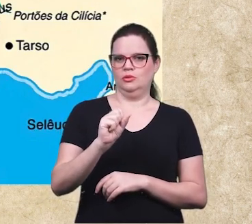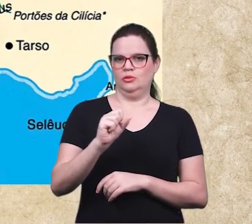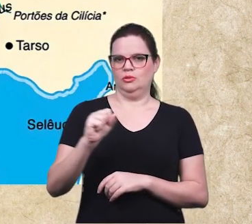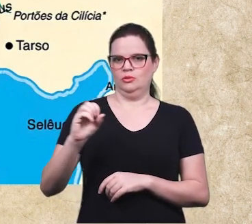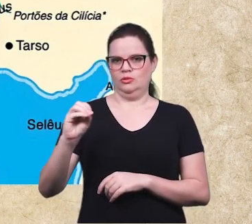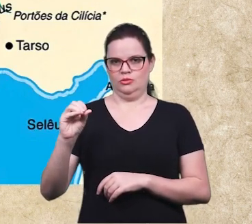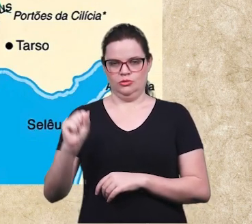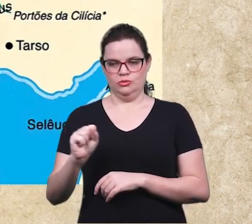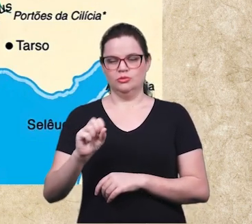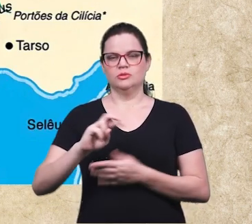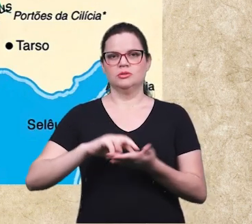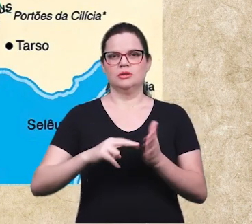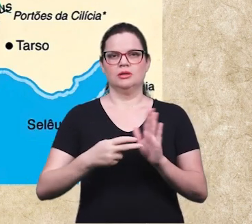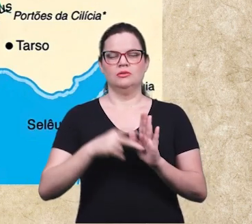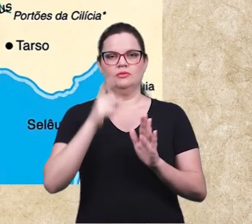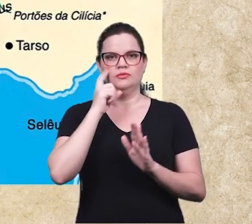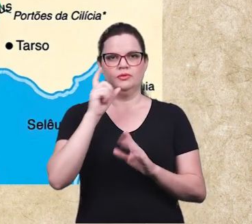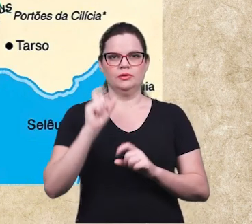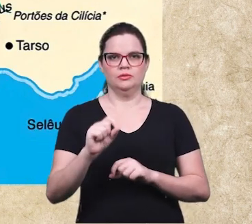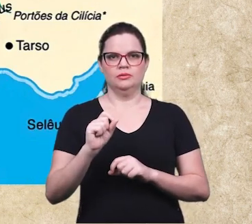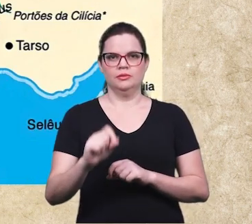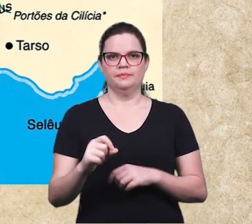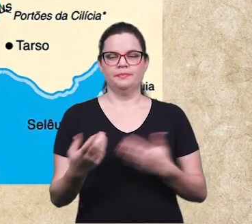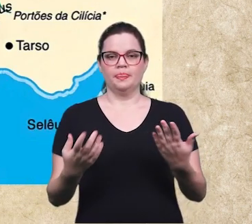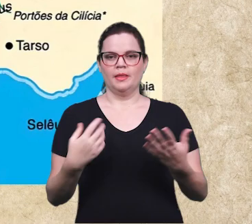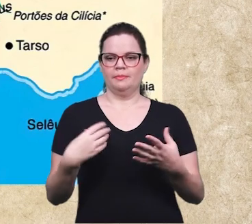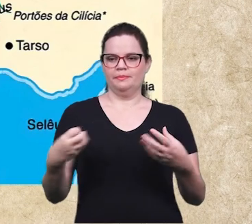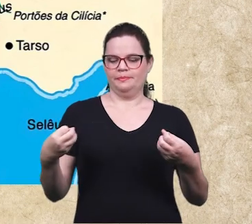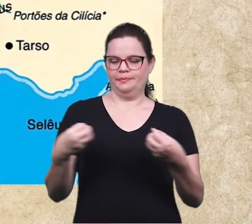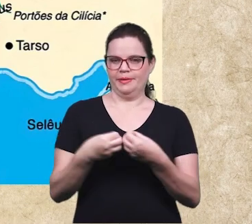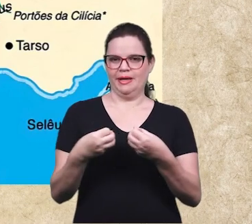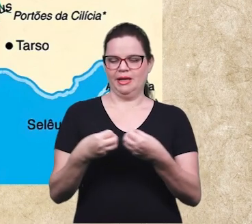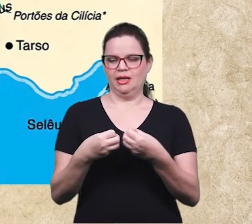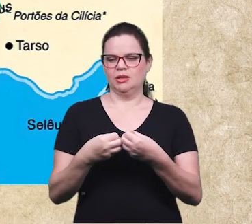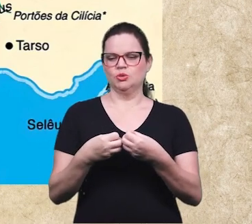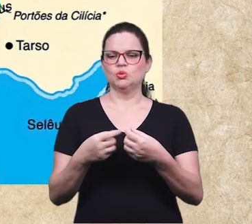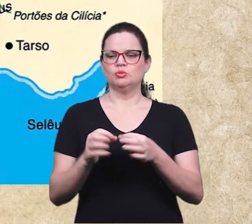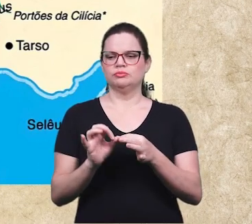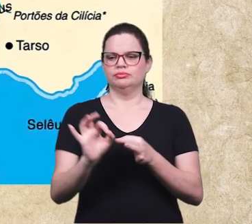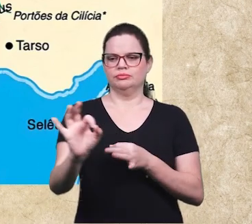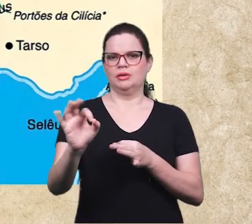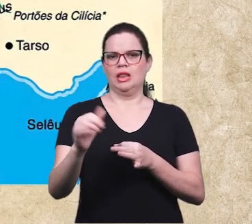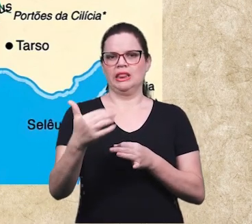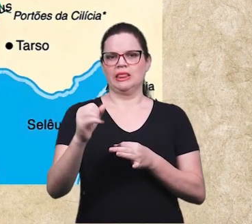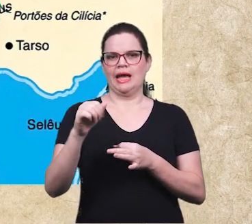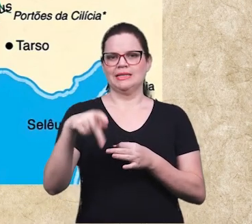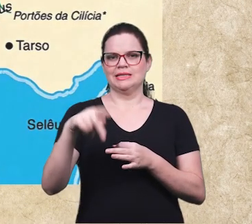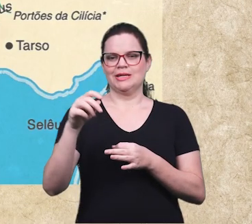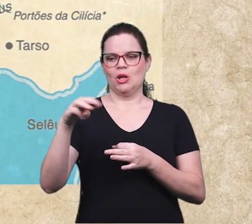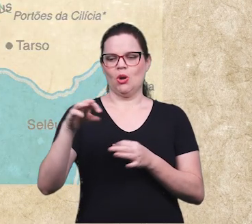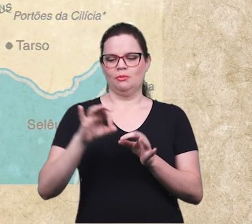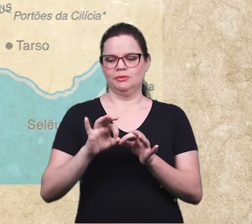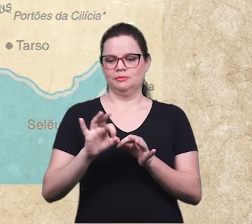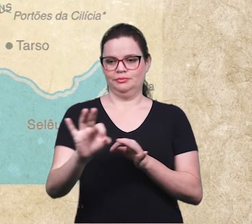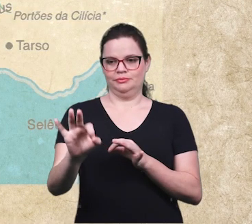para cima à esquerda, mas logo bem perto, 10 quilômetros de Colossos, temos